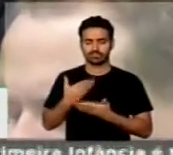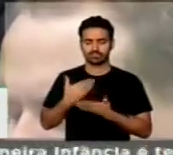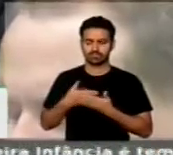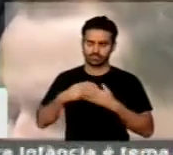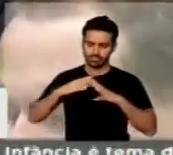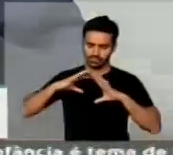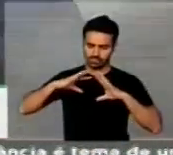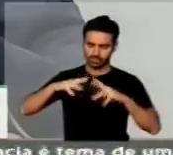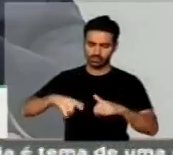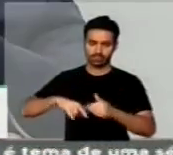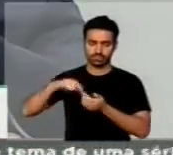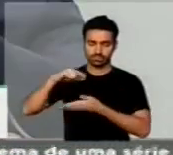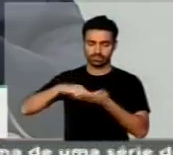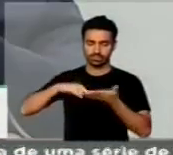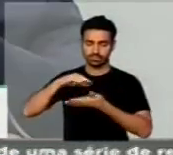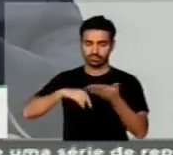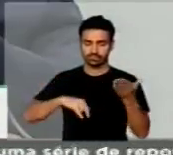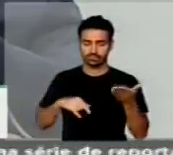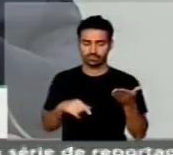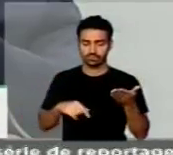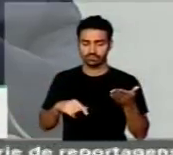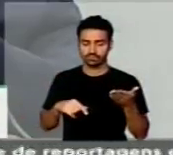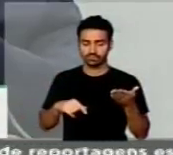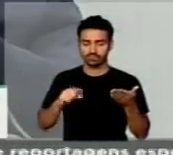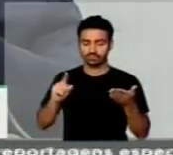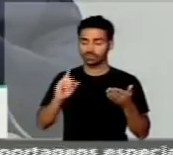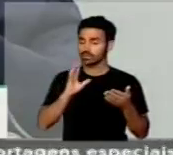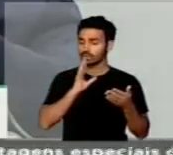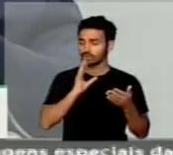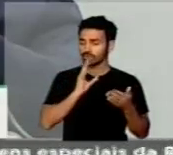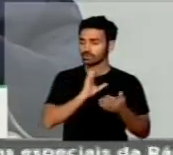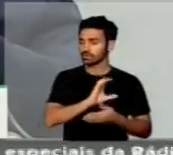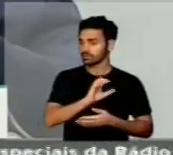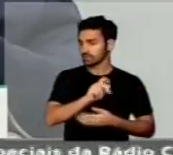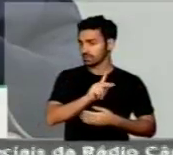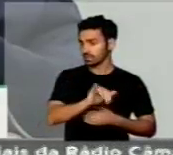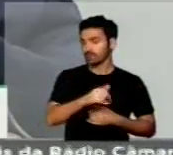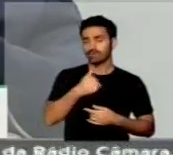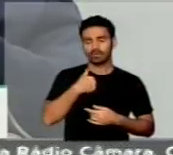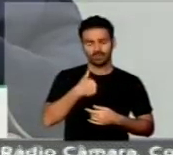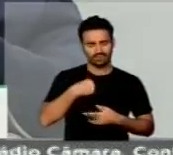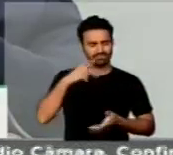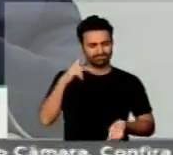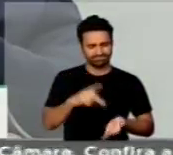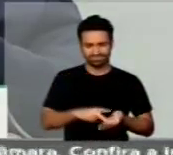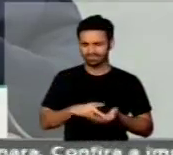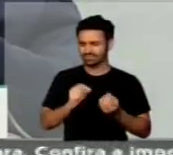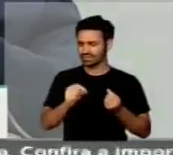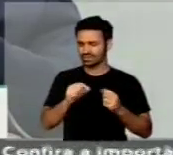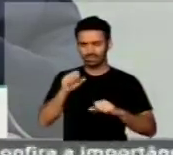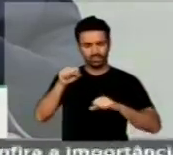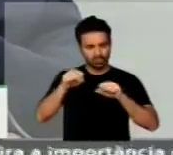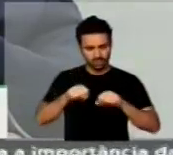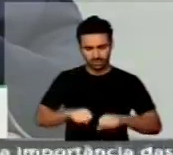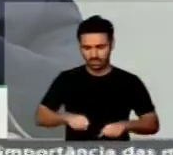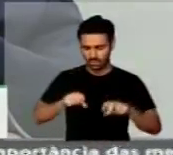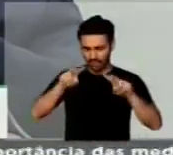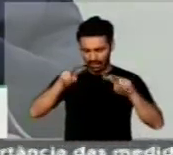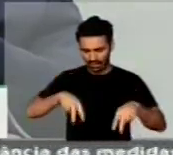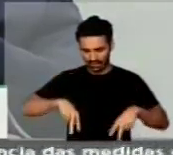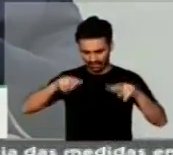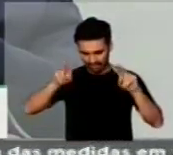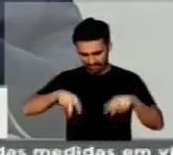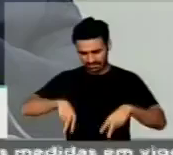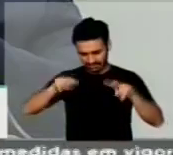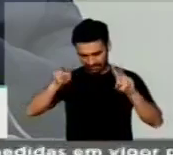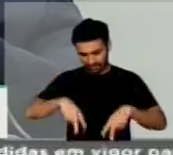Jato. E quem acompanhou aquela CPI sabe que eu mergulhei e li e vi tudo